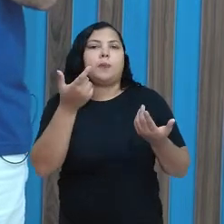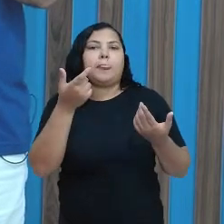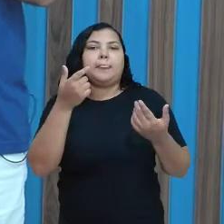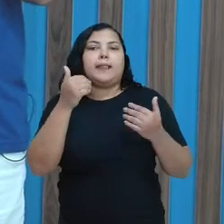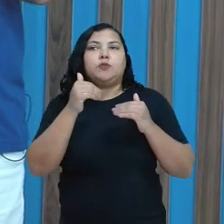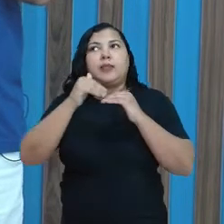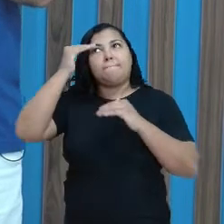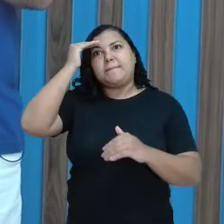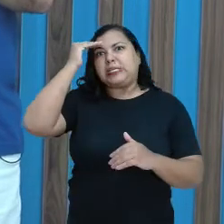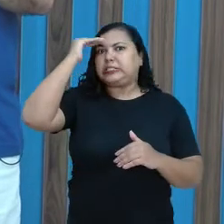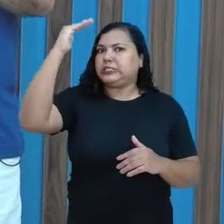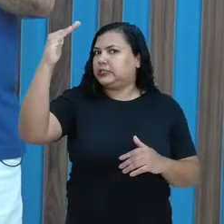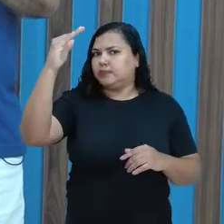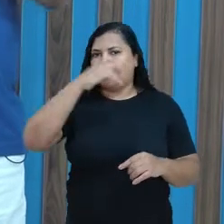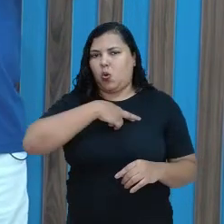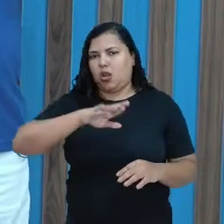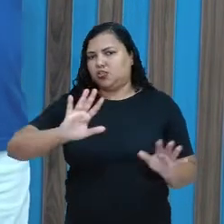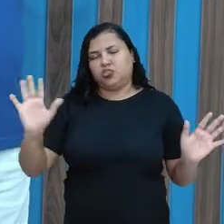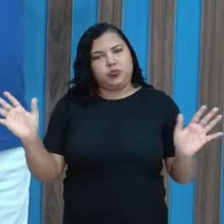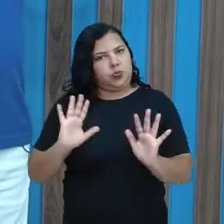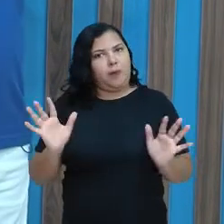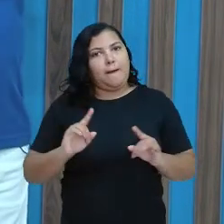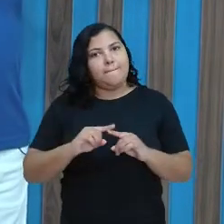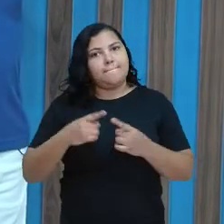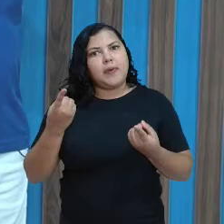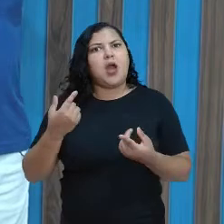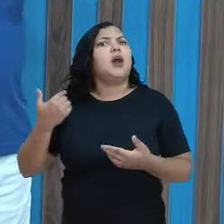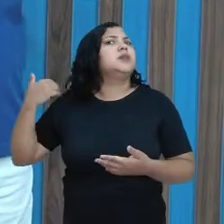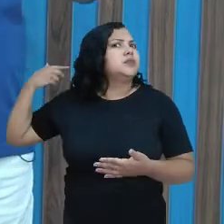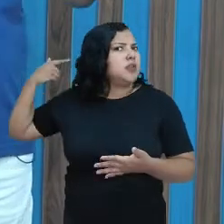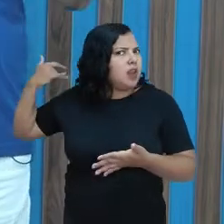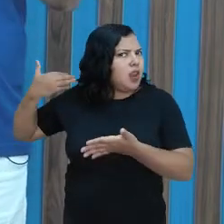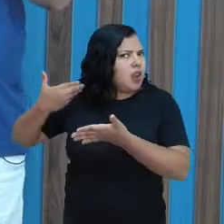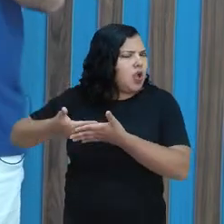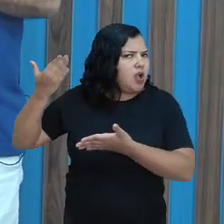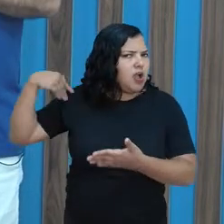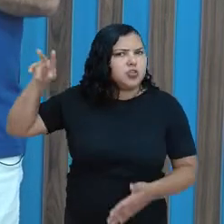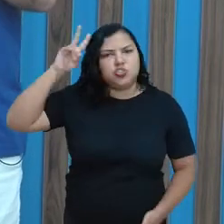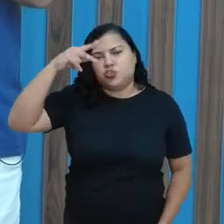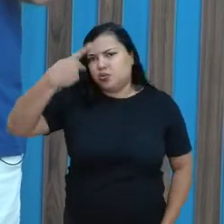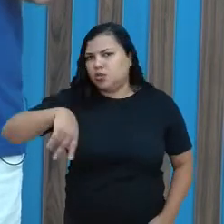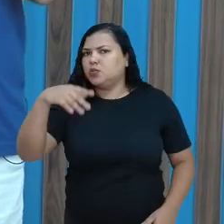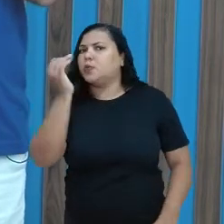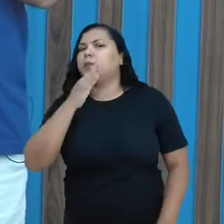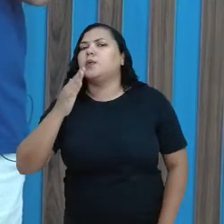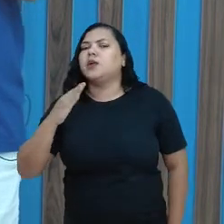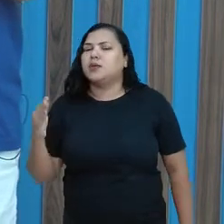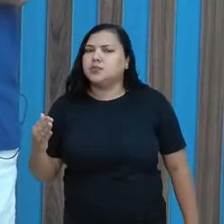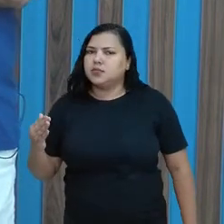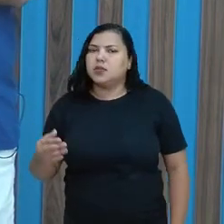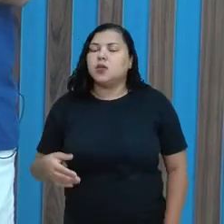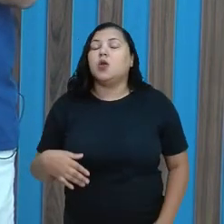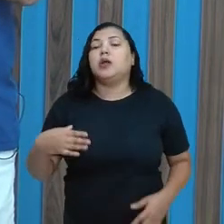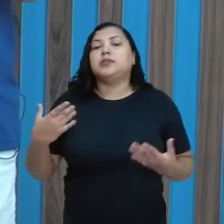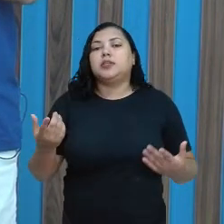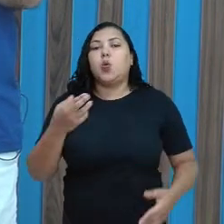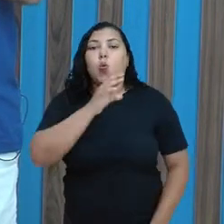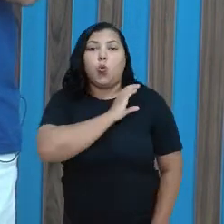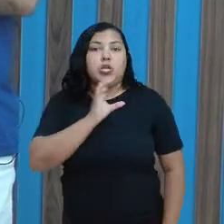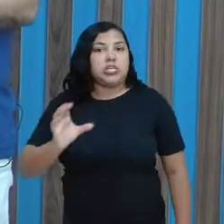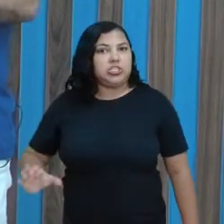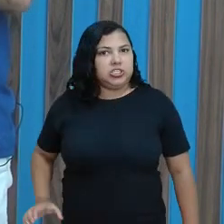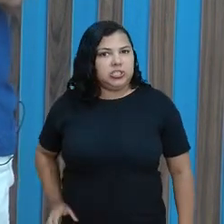religião específica. Mas durante grande parte da história do Brasil, o